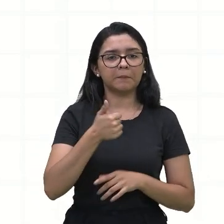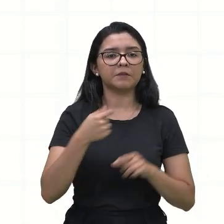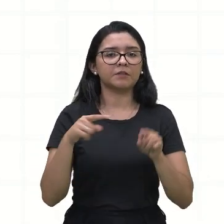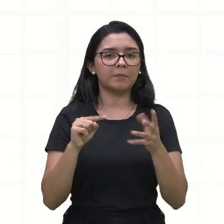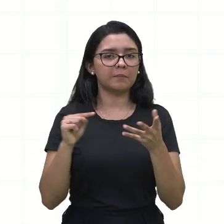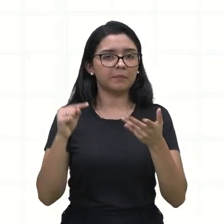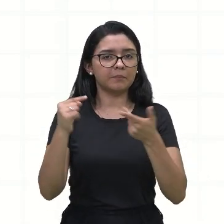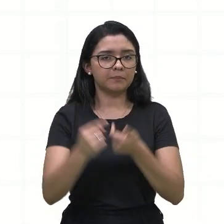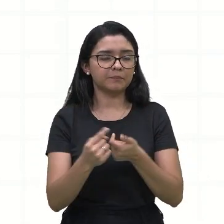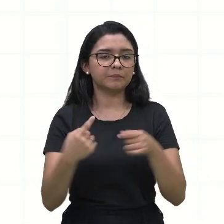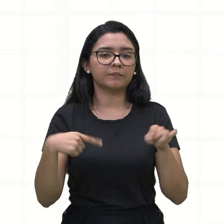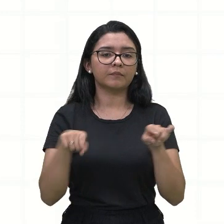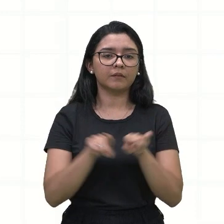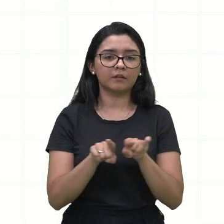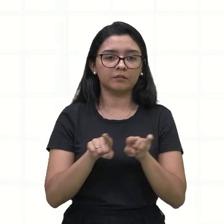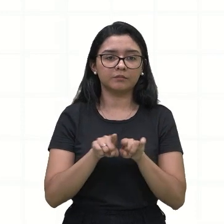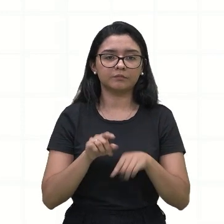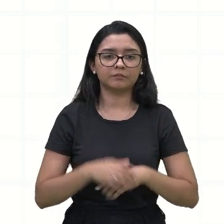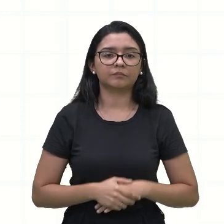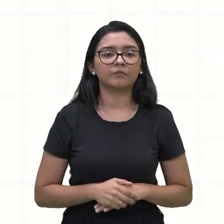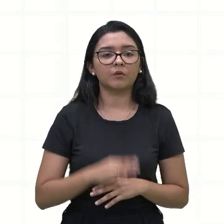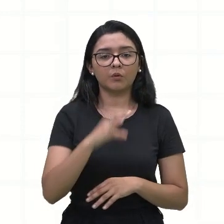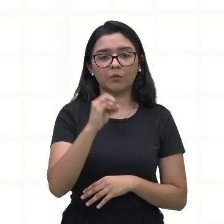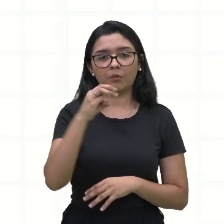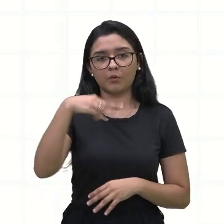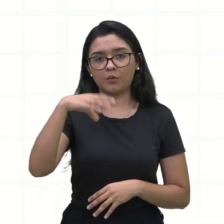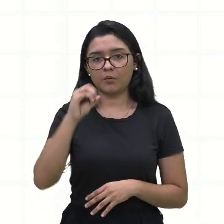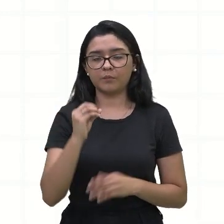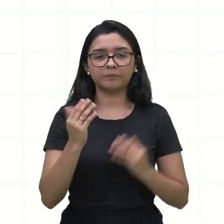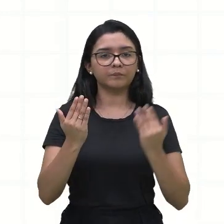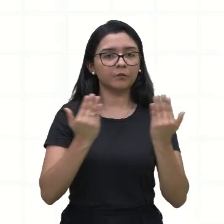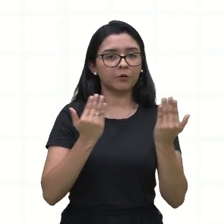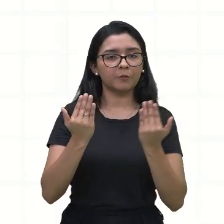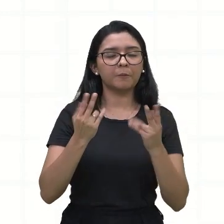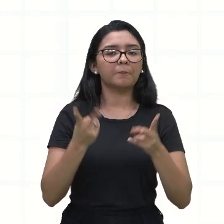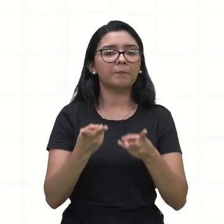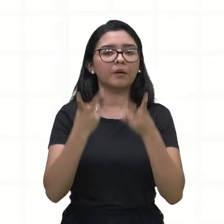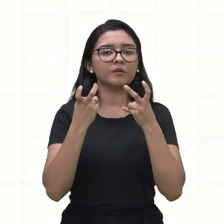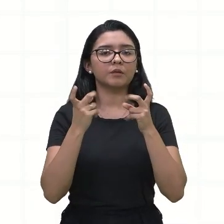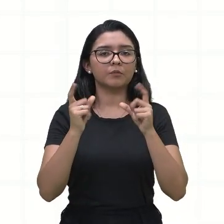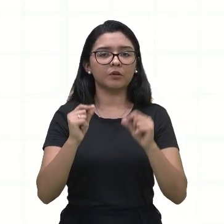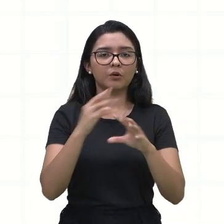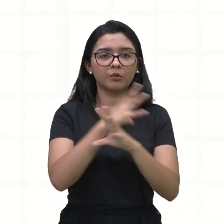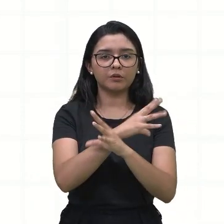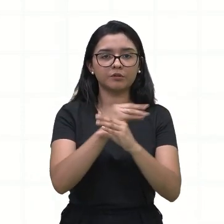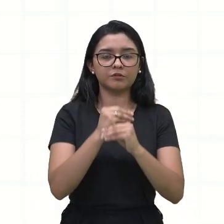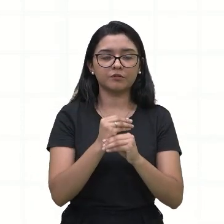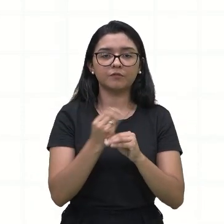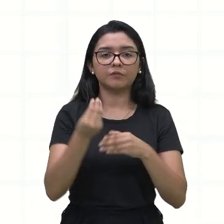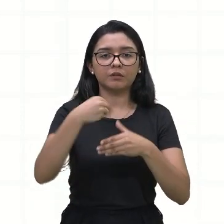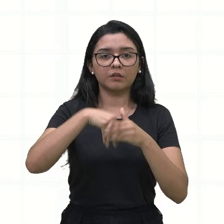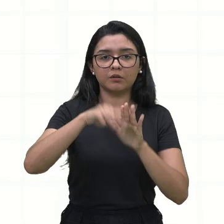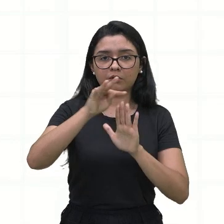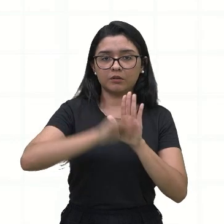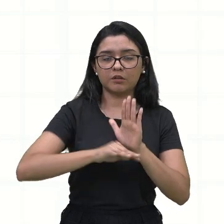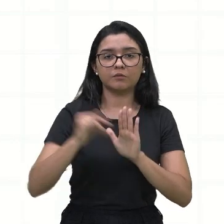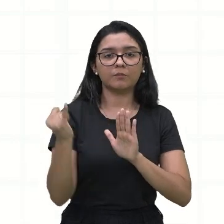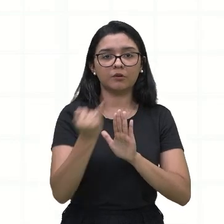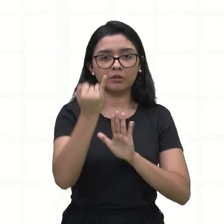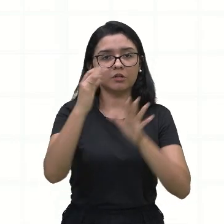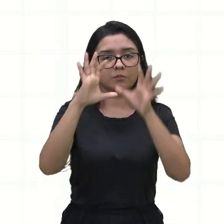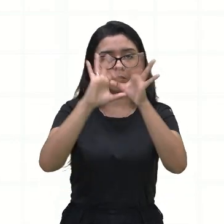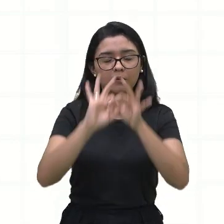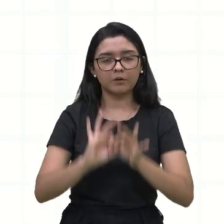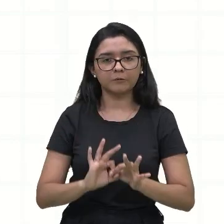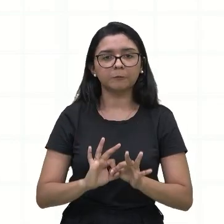argumentos, como é a comparação. Então, notem que a importância desses conectivos é importante aqui para o texto.